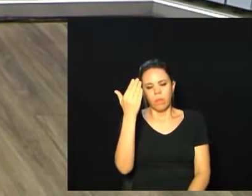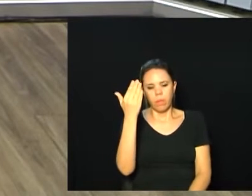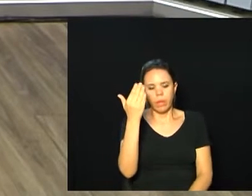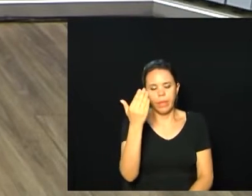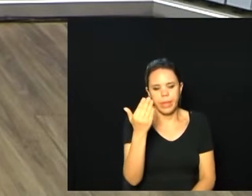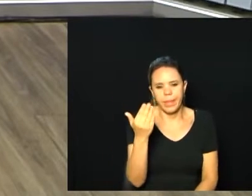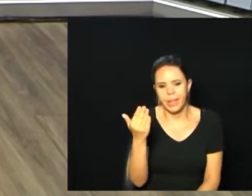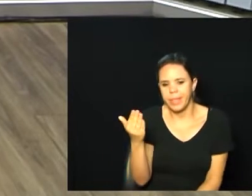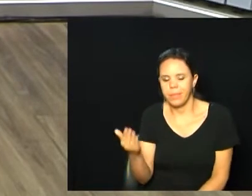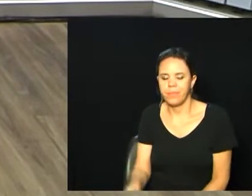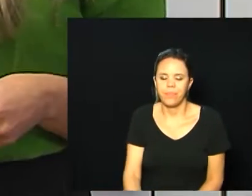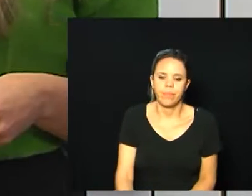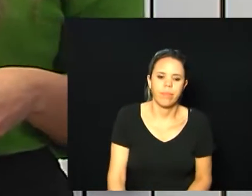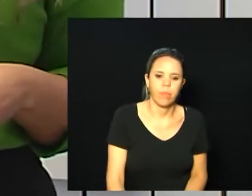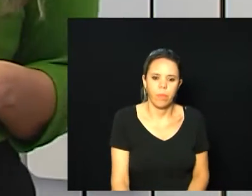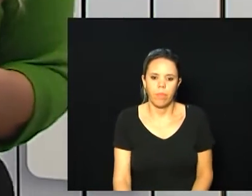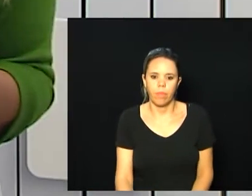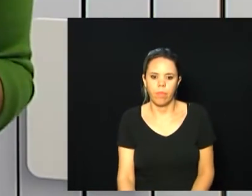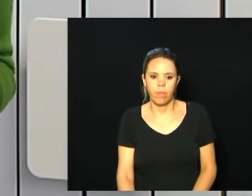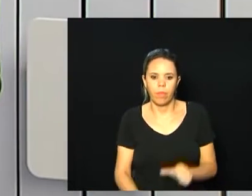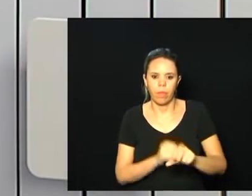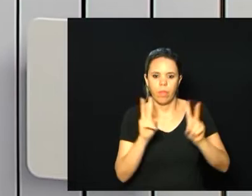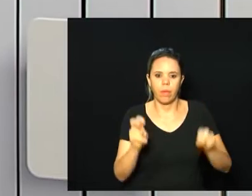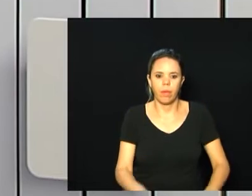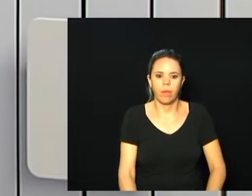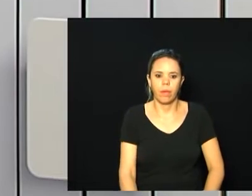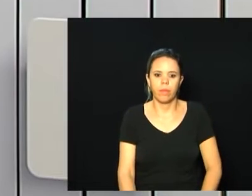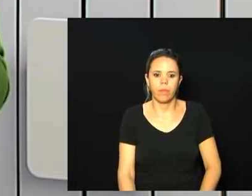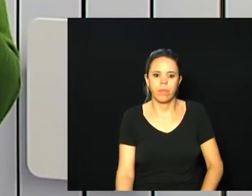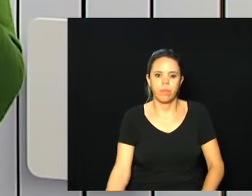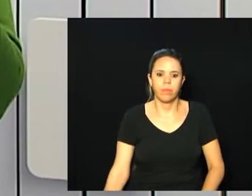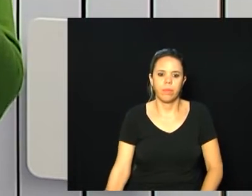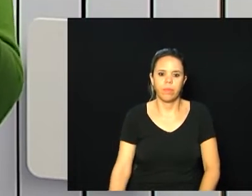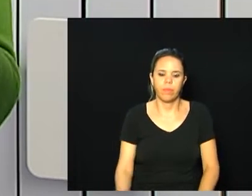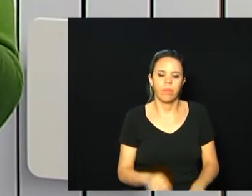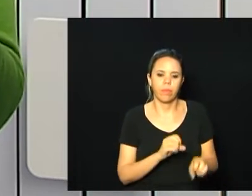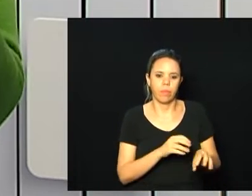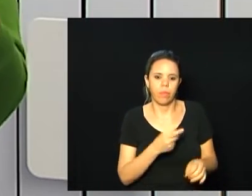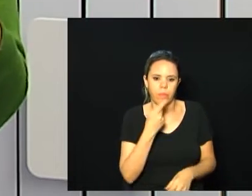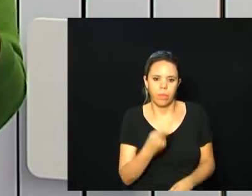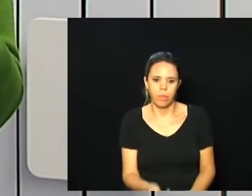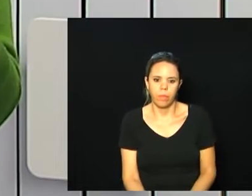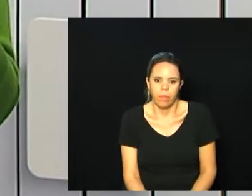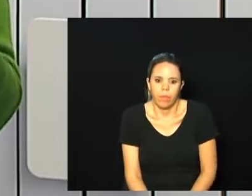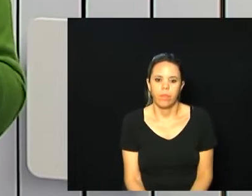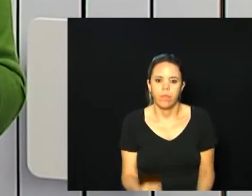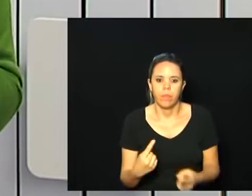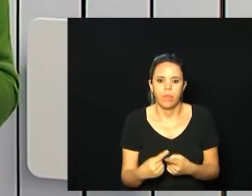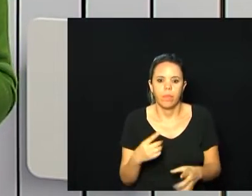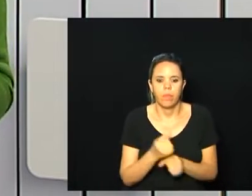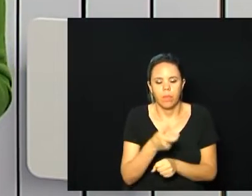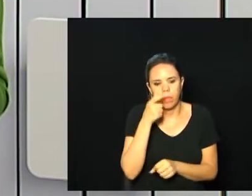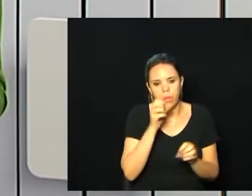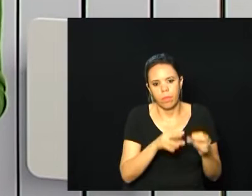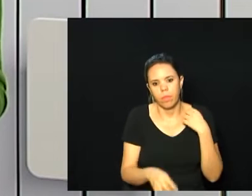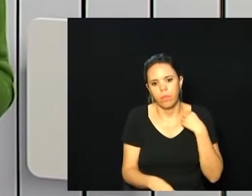Carlos? E a gente muda agora de assunto, a gente vai falar sobre educação. Isso porque no quadro De